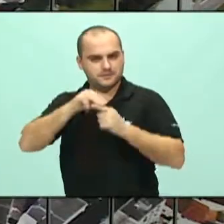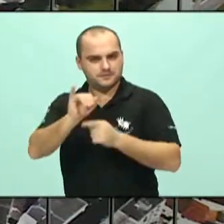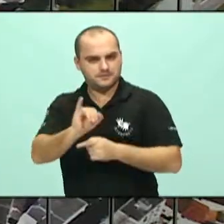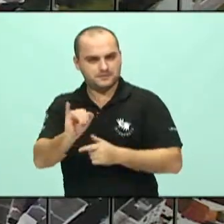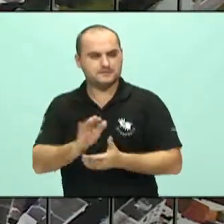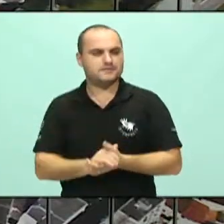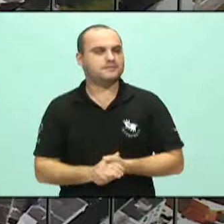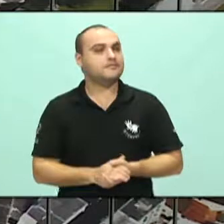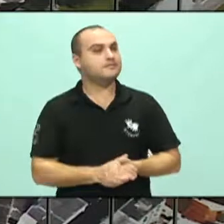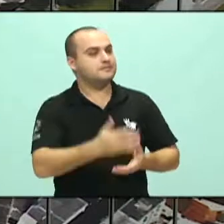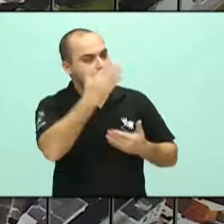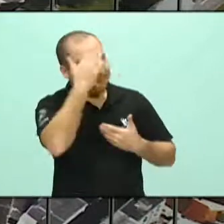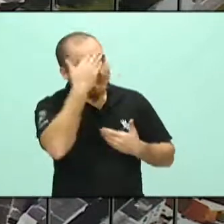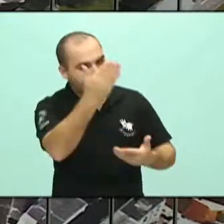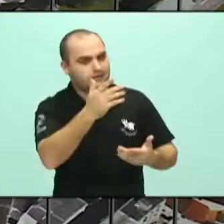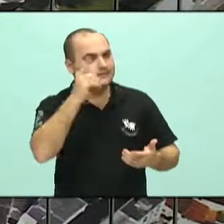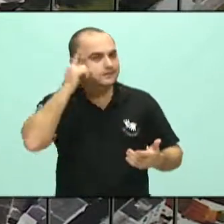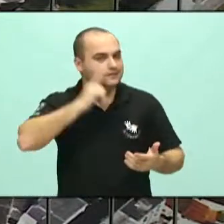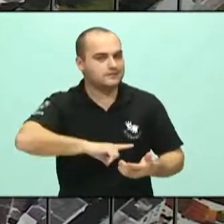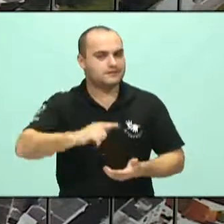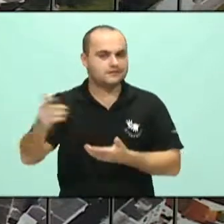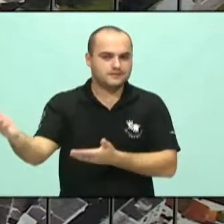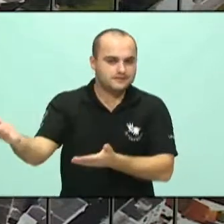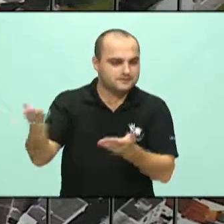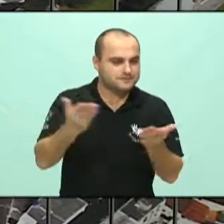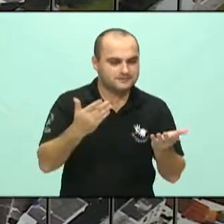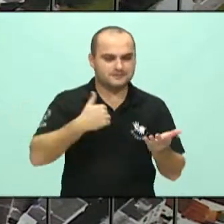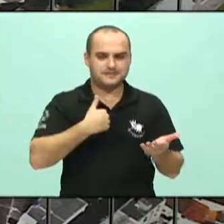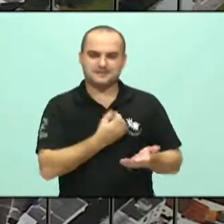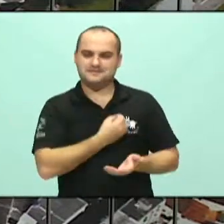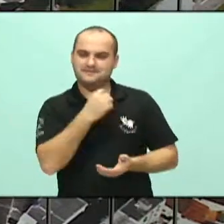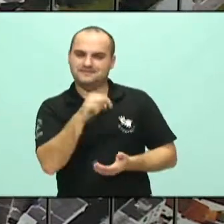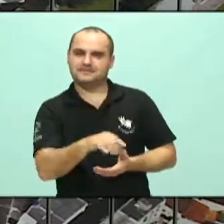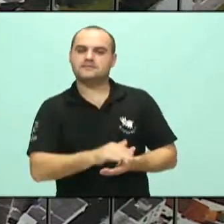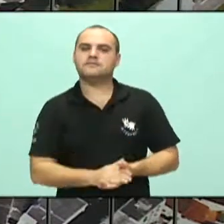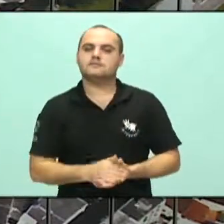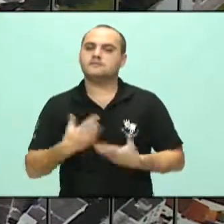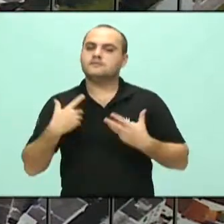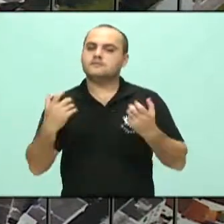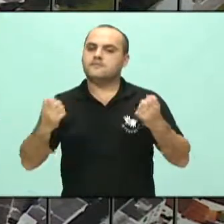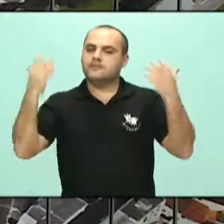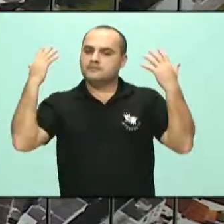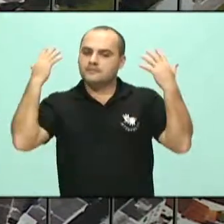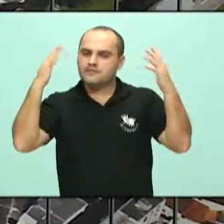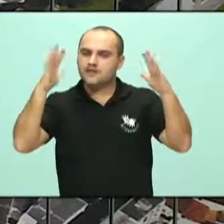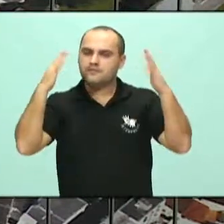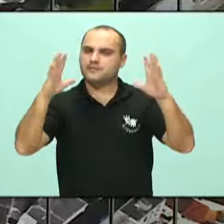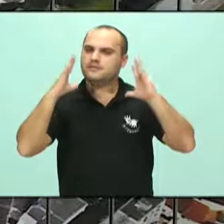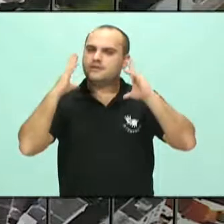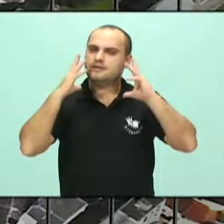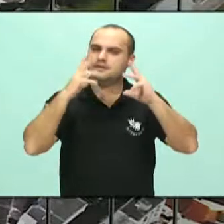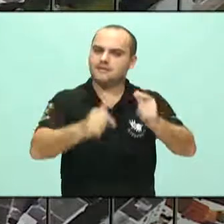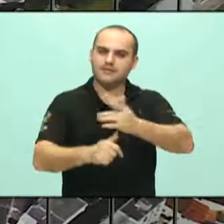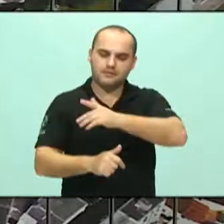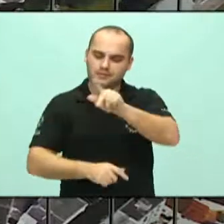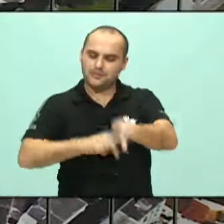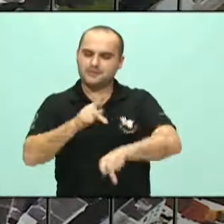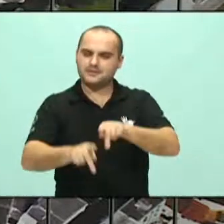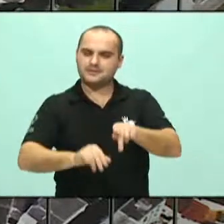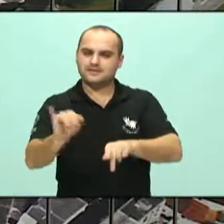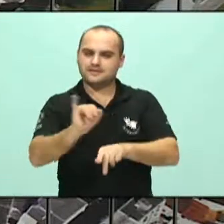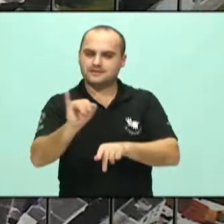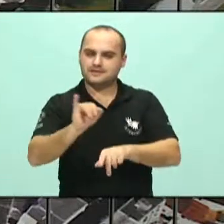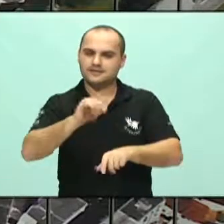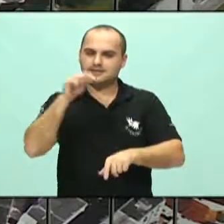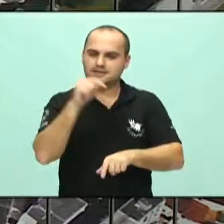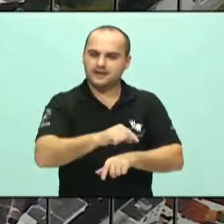Bom, agradecendo mais uma vez o convite que me foi feito, eu quero parabenizar todos os itajaienses pela